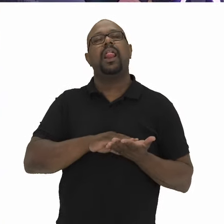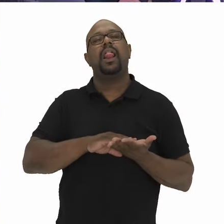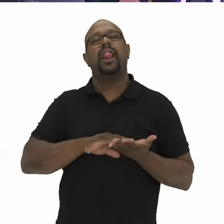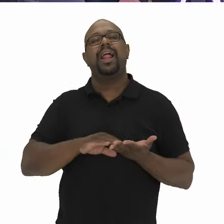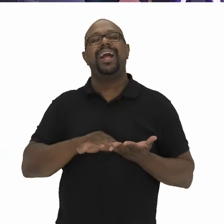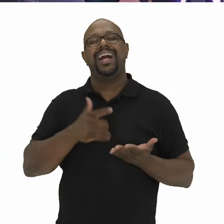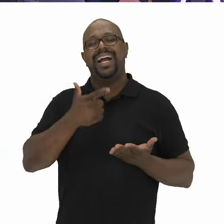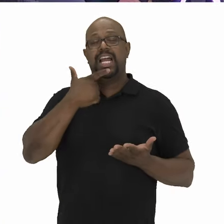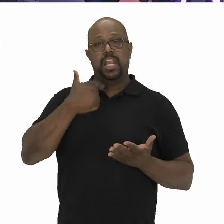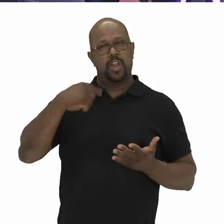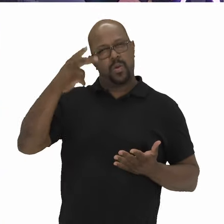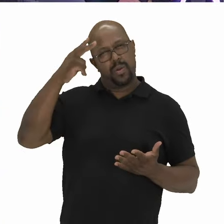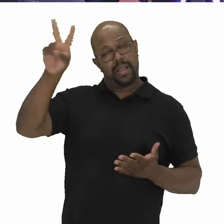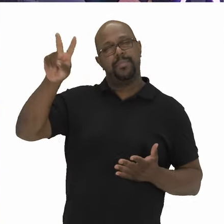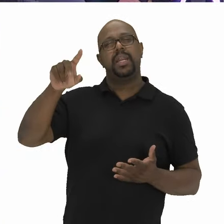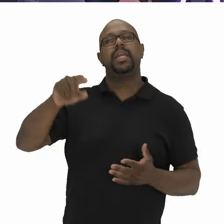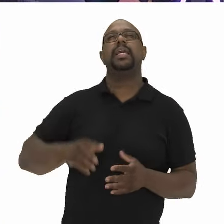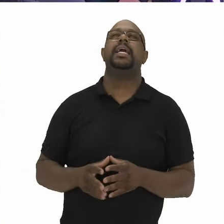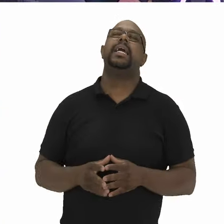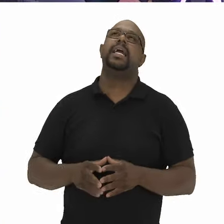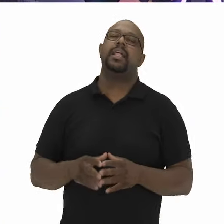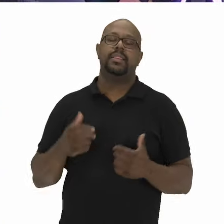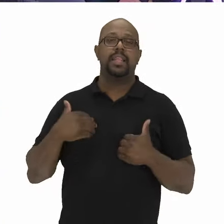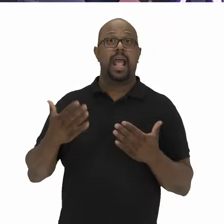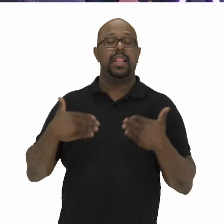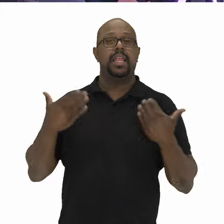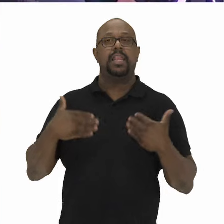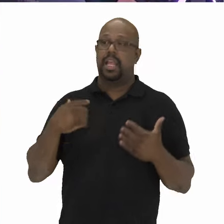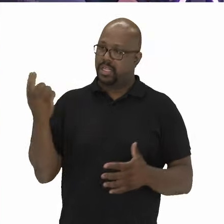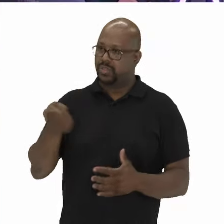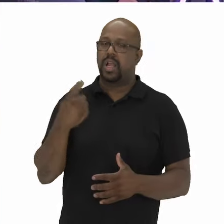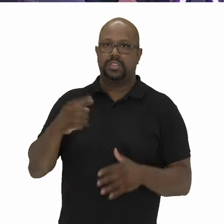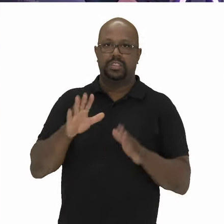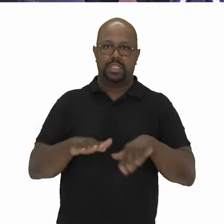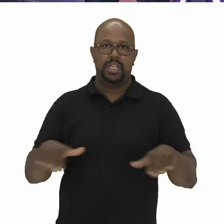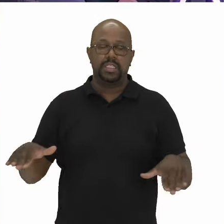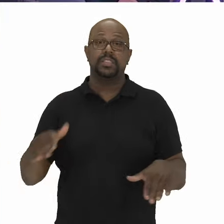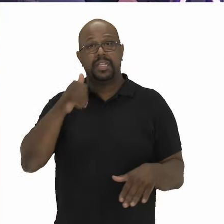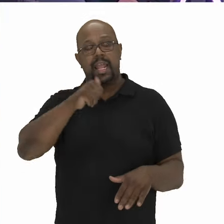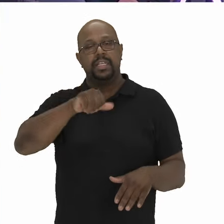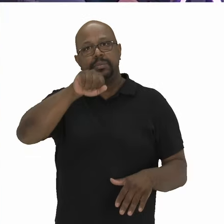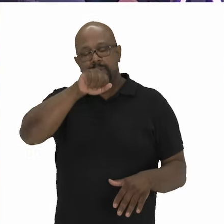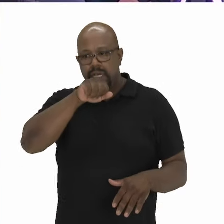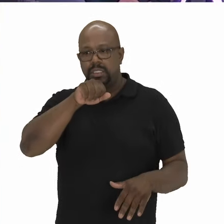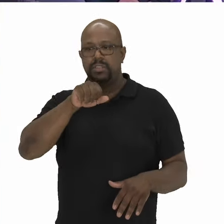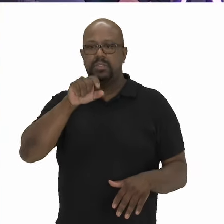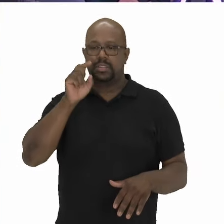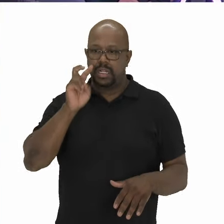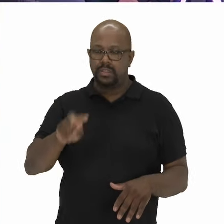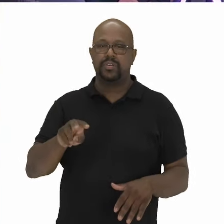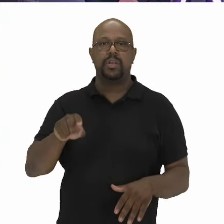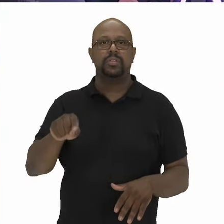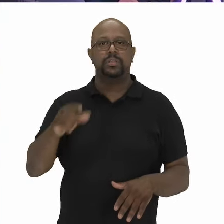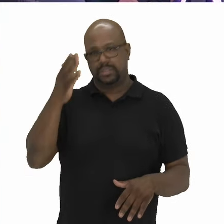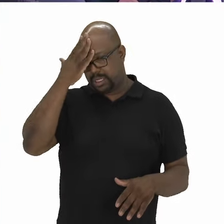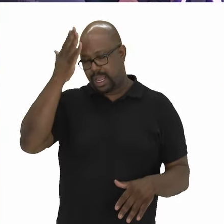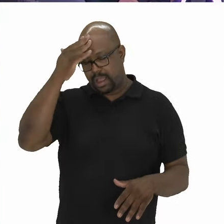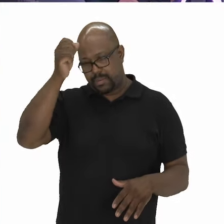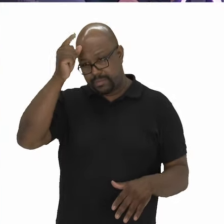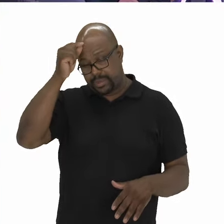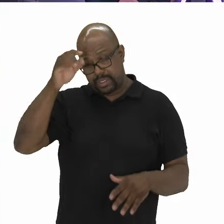livro Braile eu lembrei eh da Alegria das nossas crianças e das Mães também quando elas